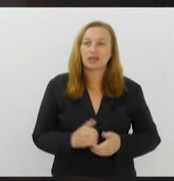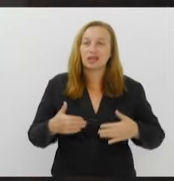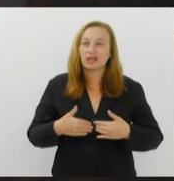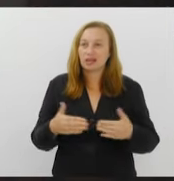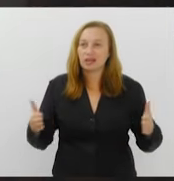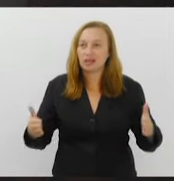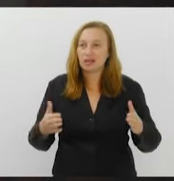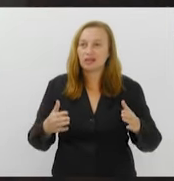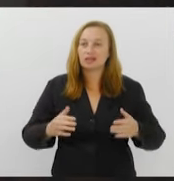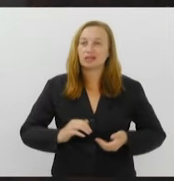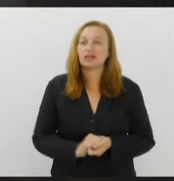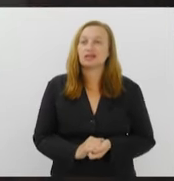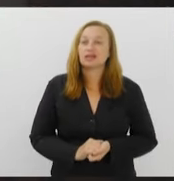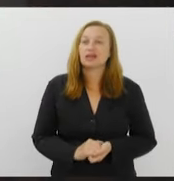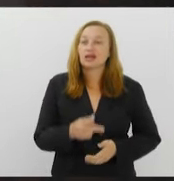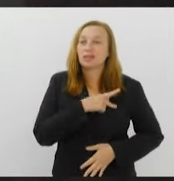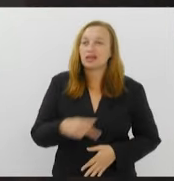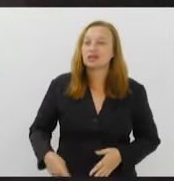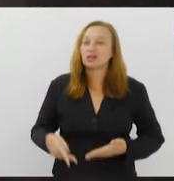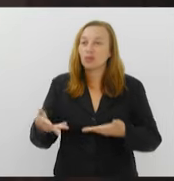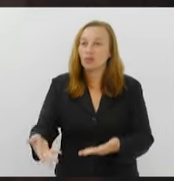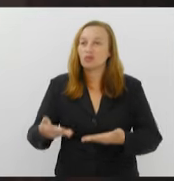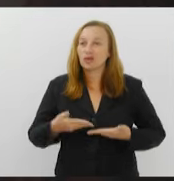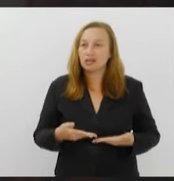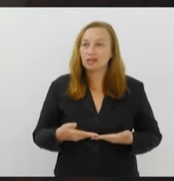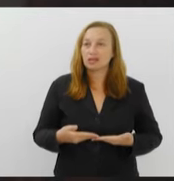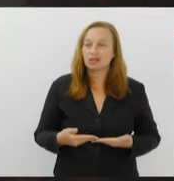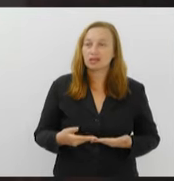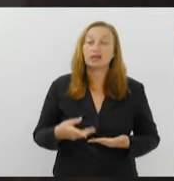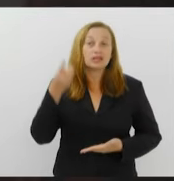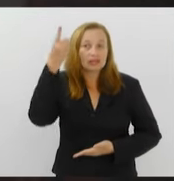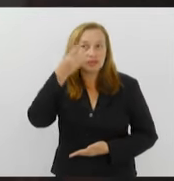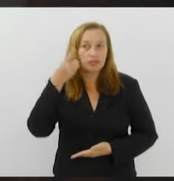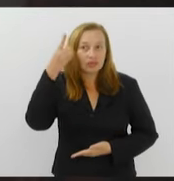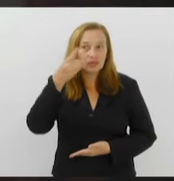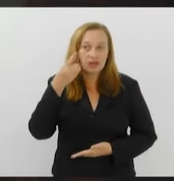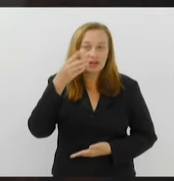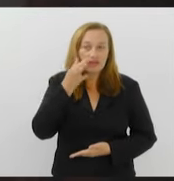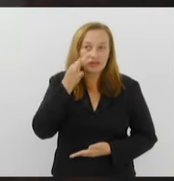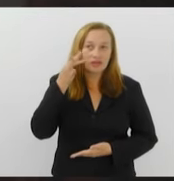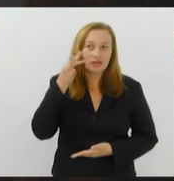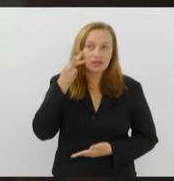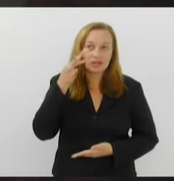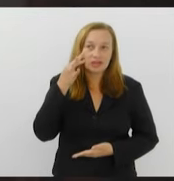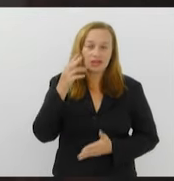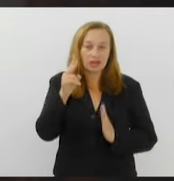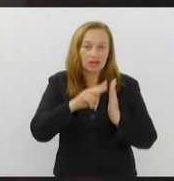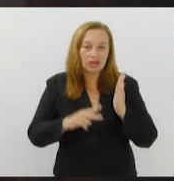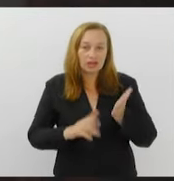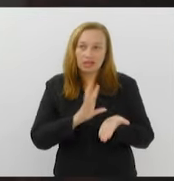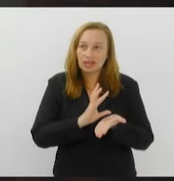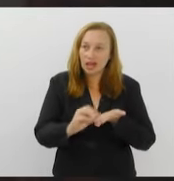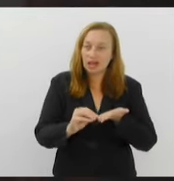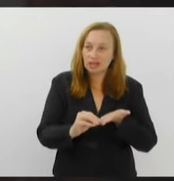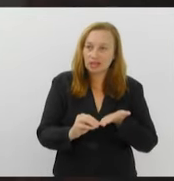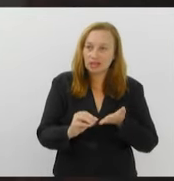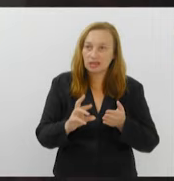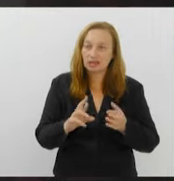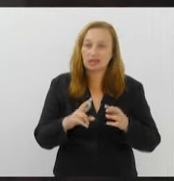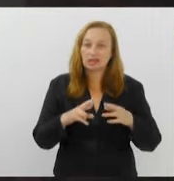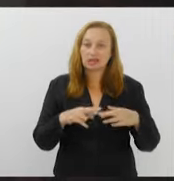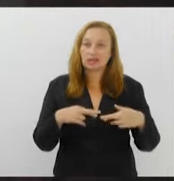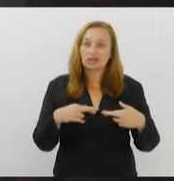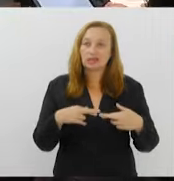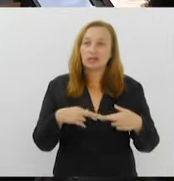a sessão. A presidência convida o nobre deputado Flávio Serafini para fazer a leitura da ata da sessão